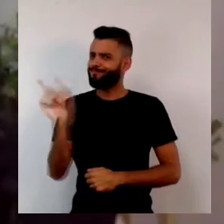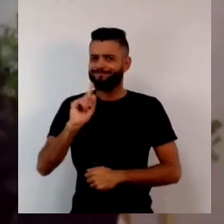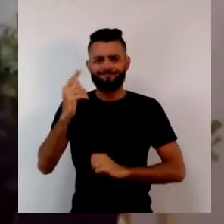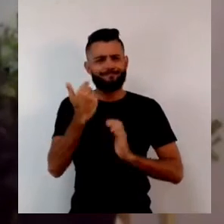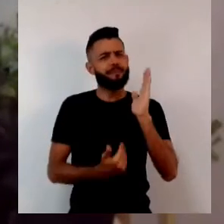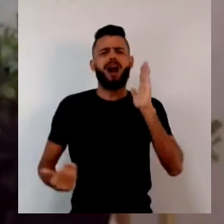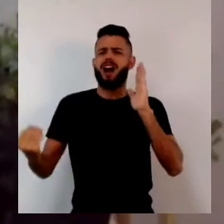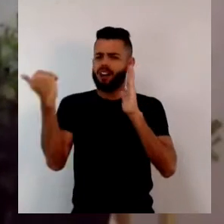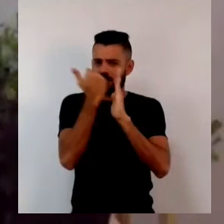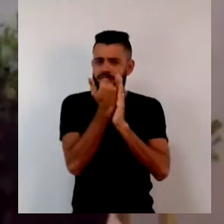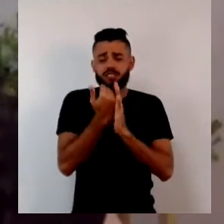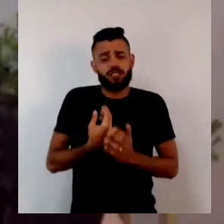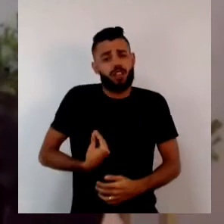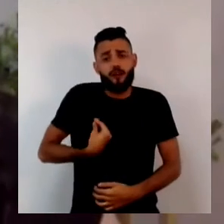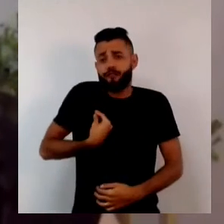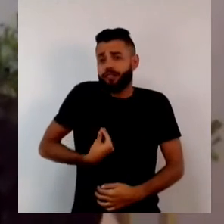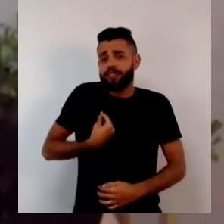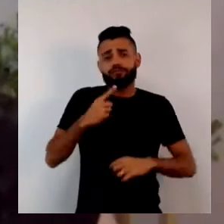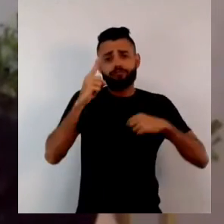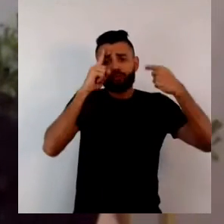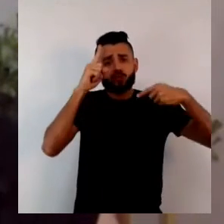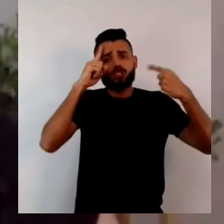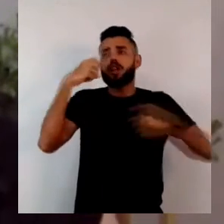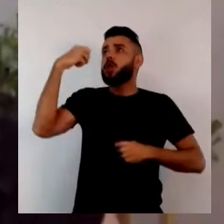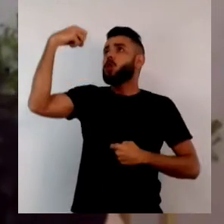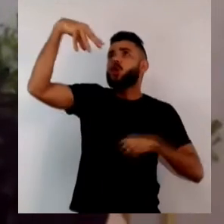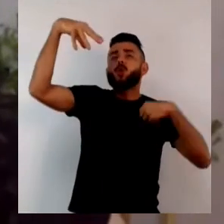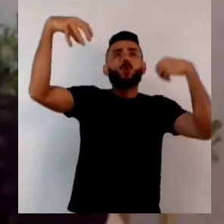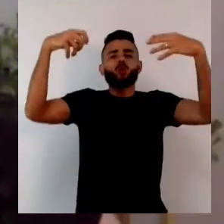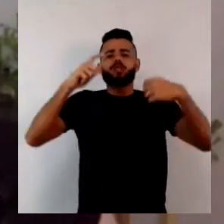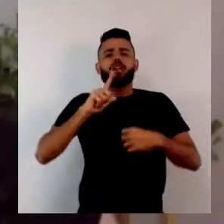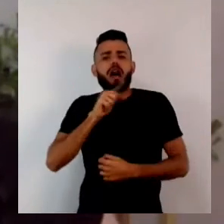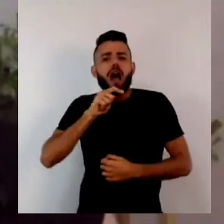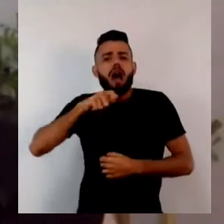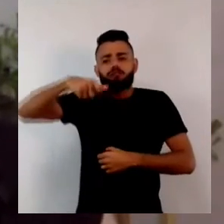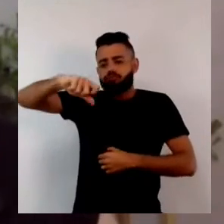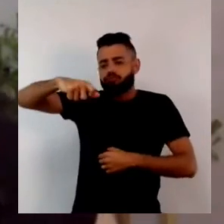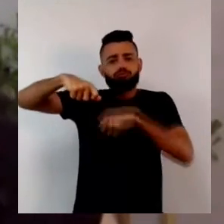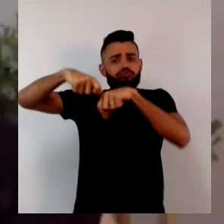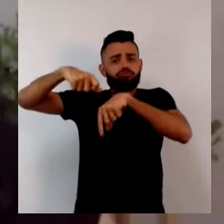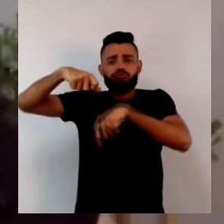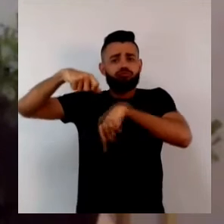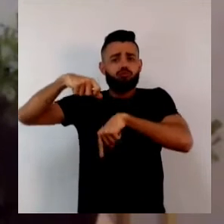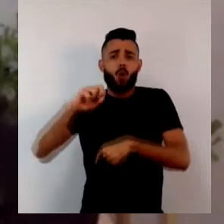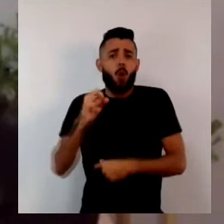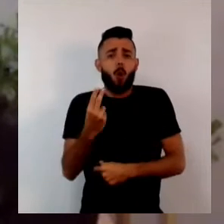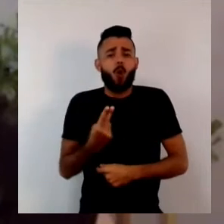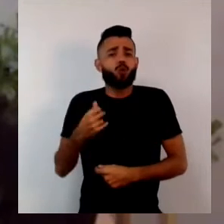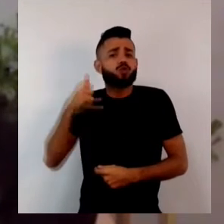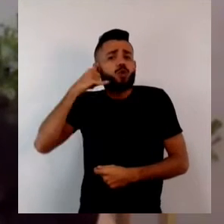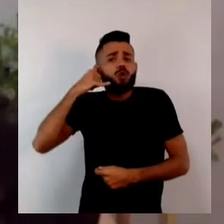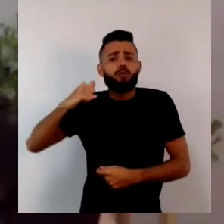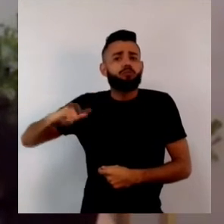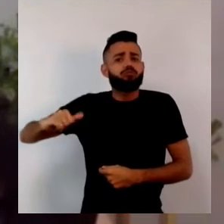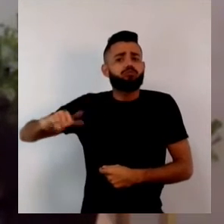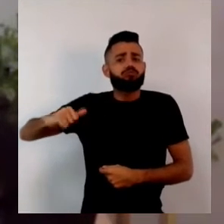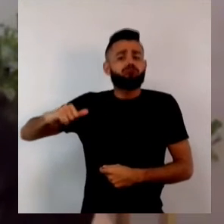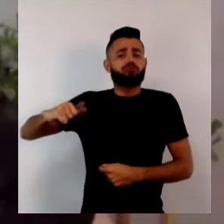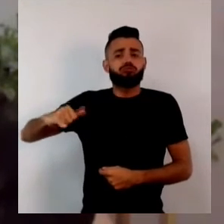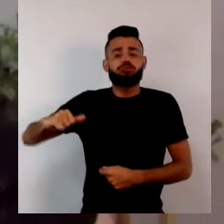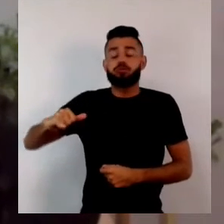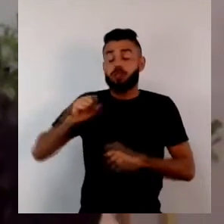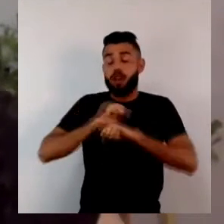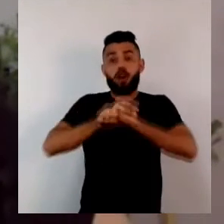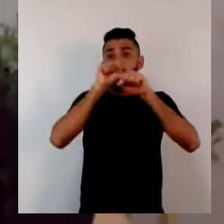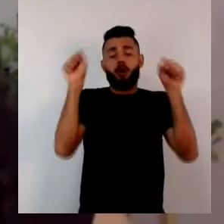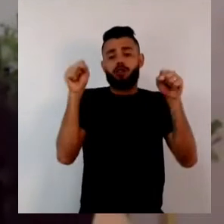numa torneira que a gente abre, ou mesmo no despertador que toca para que a gente possa acordar para um novo dia. Então, eu acho